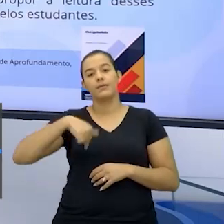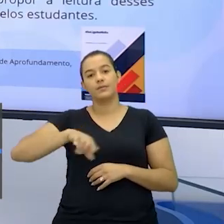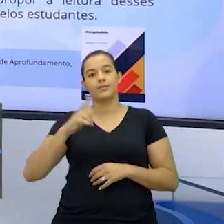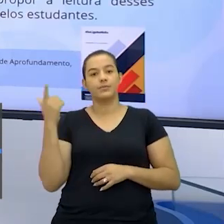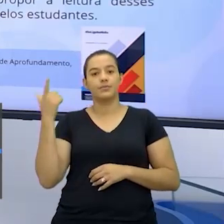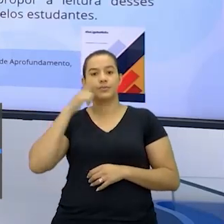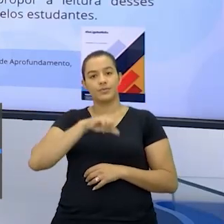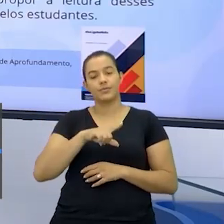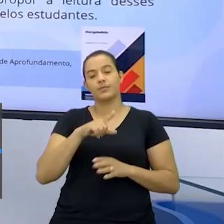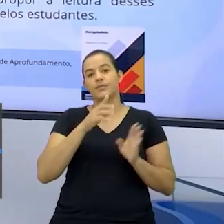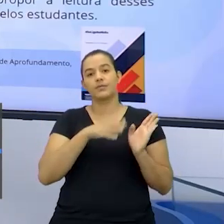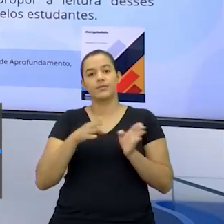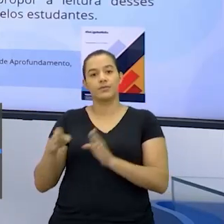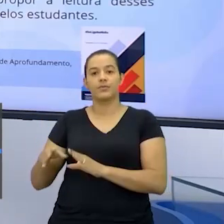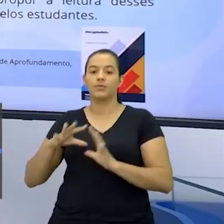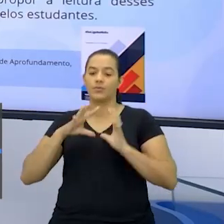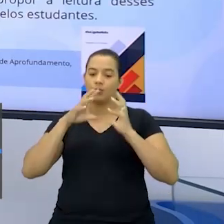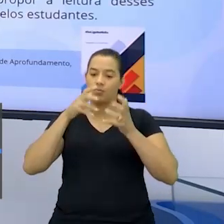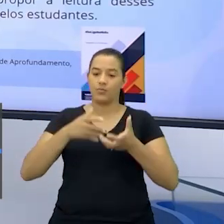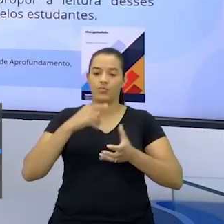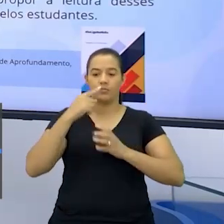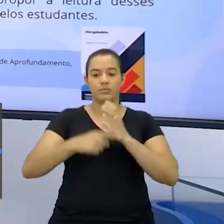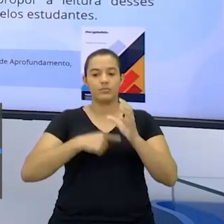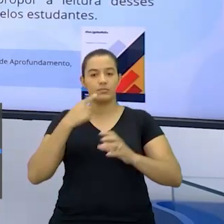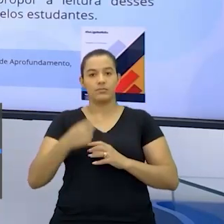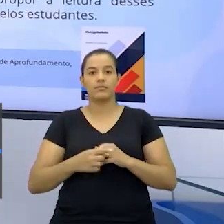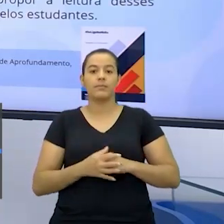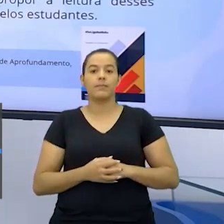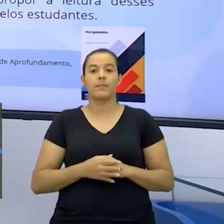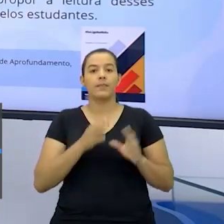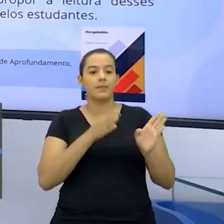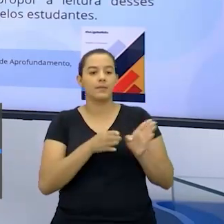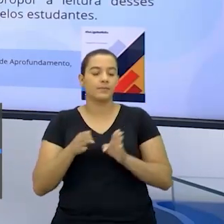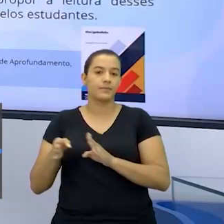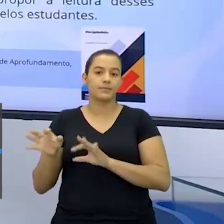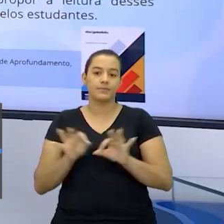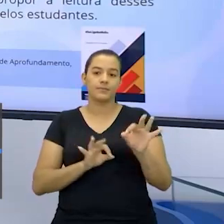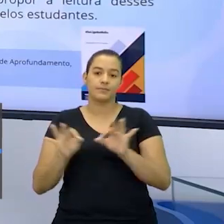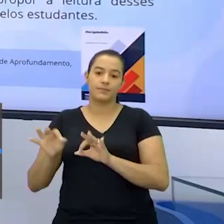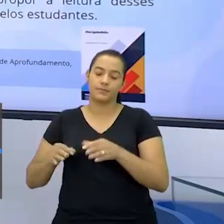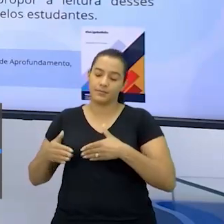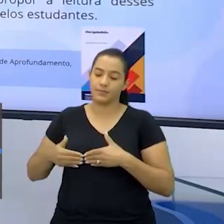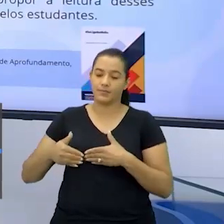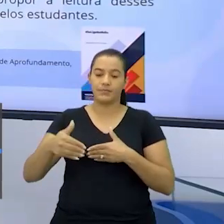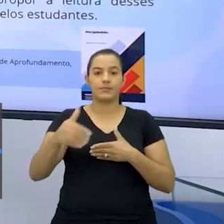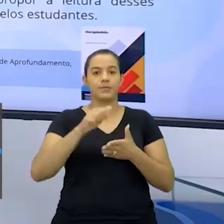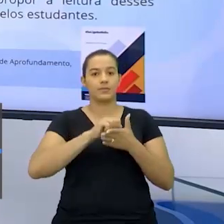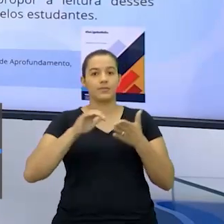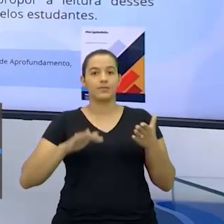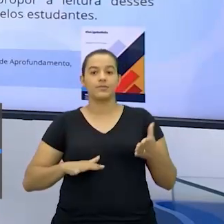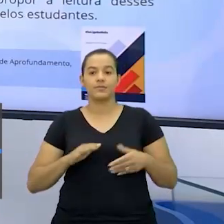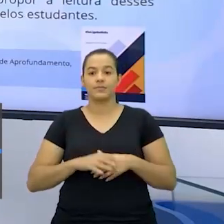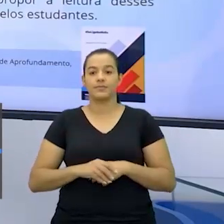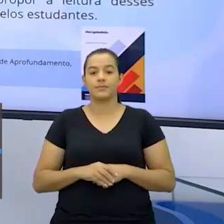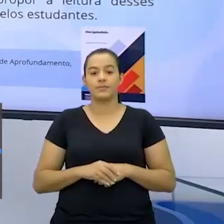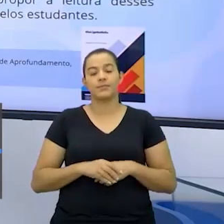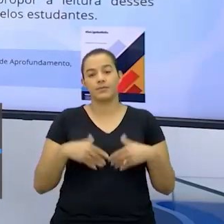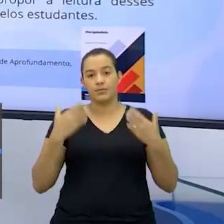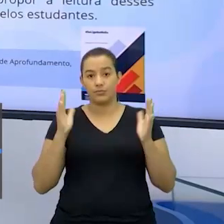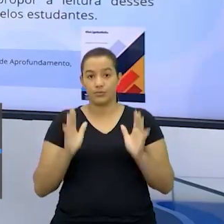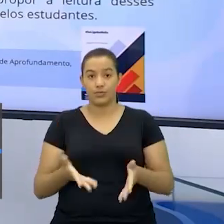notícias, né, do mundo inteiro e conseguir montar nosso observatório. Sobre isso, falaremos ao longo das atividades. Então, agora, dito